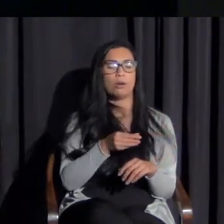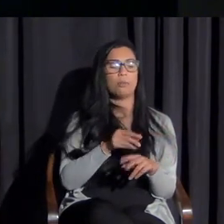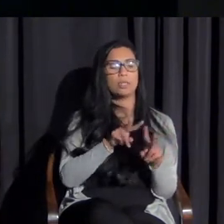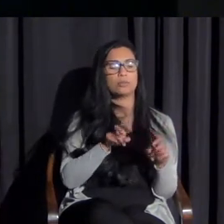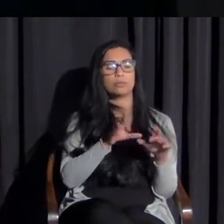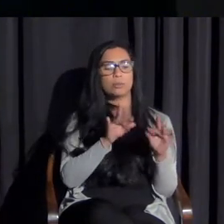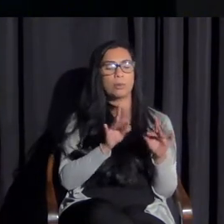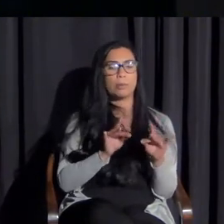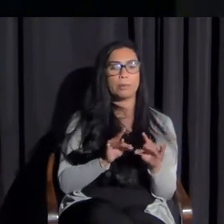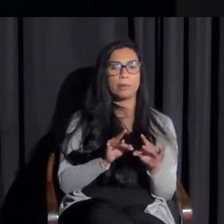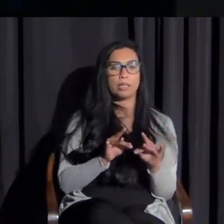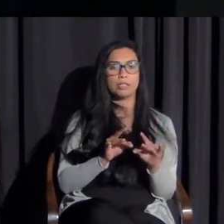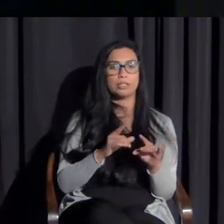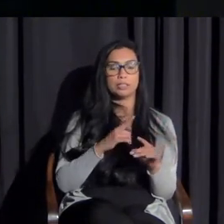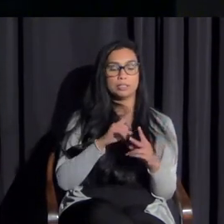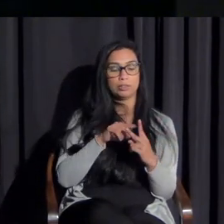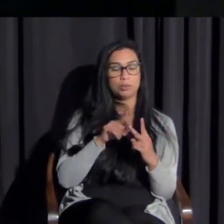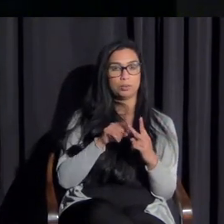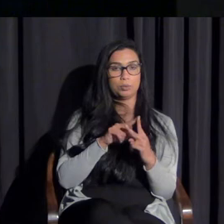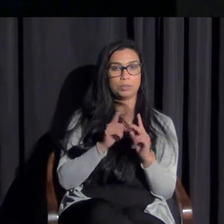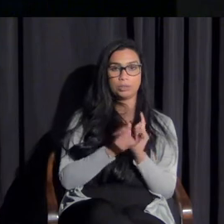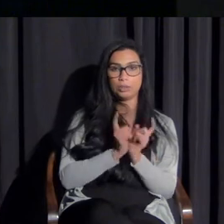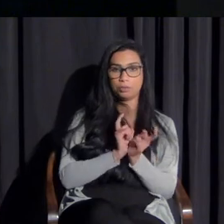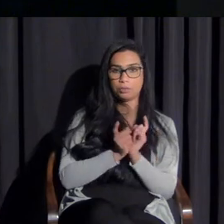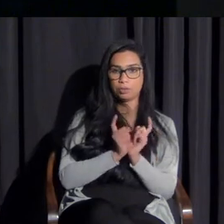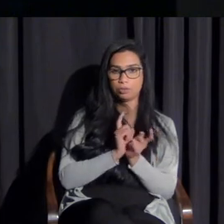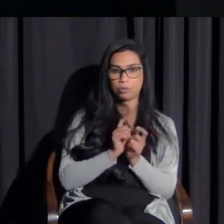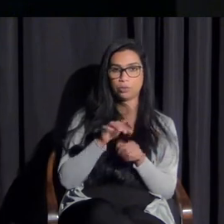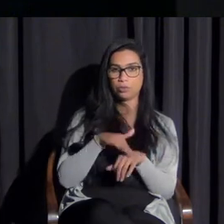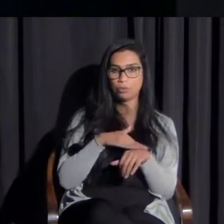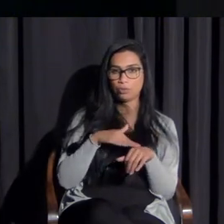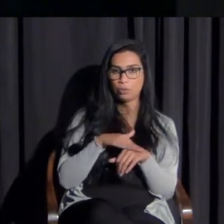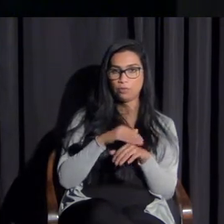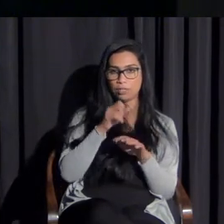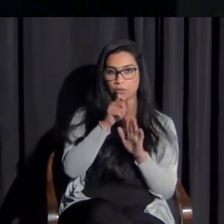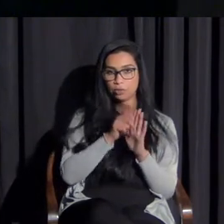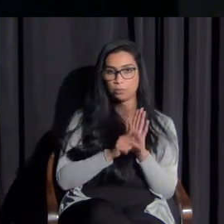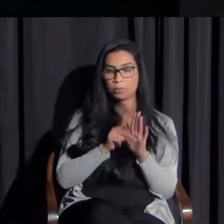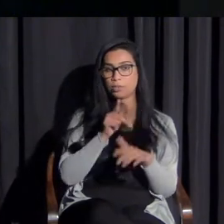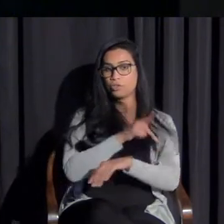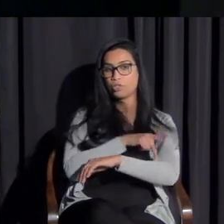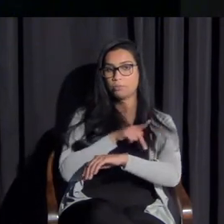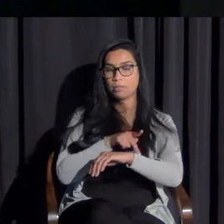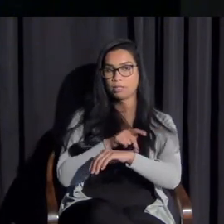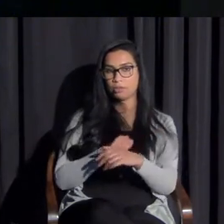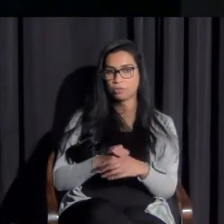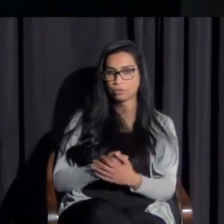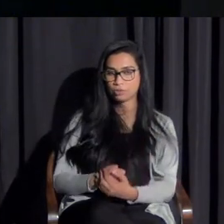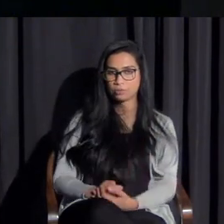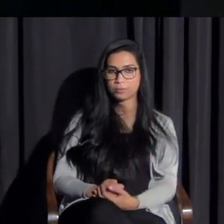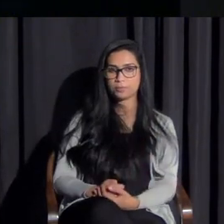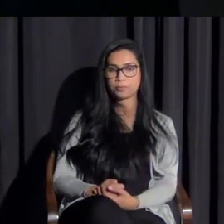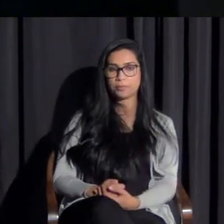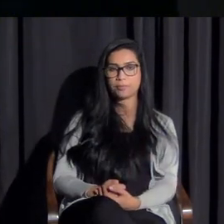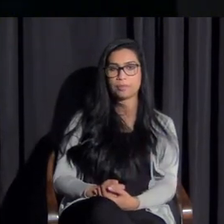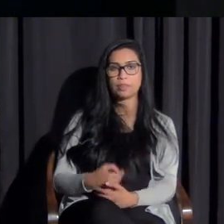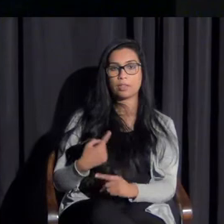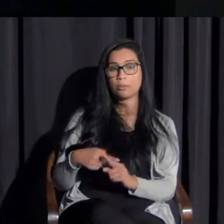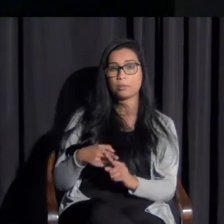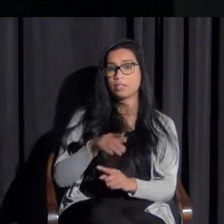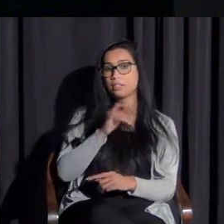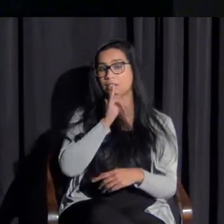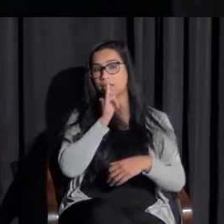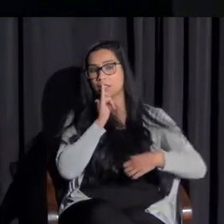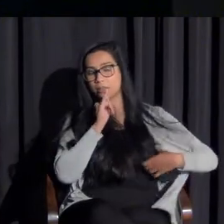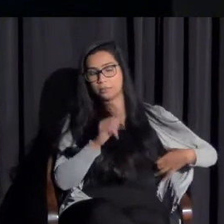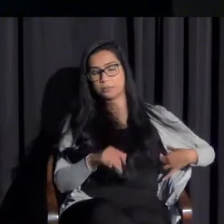nós fizemos, por exemplo, 2 reuniões para conversar com as famílias sobre o nosso projeto pedagógico. Né? Por que, por exemplo,